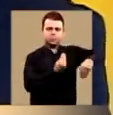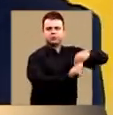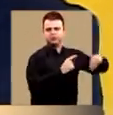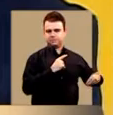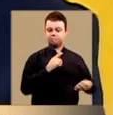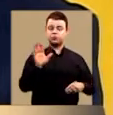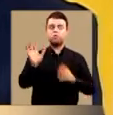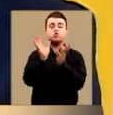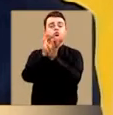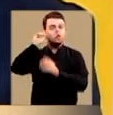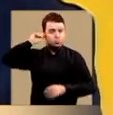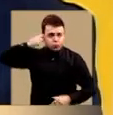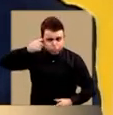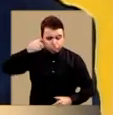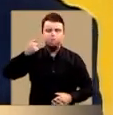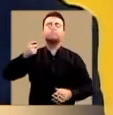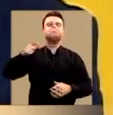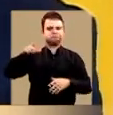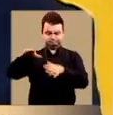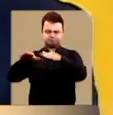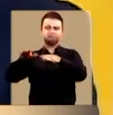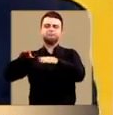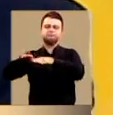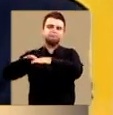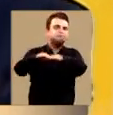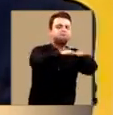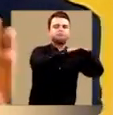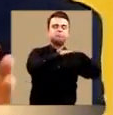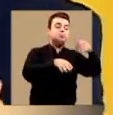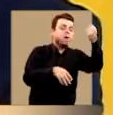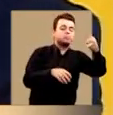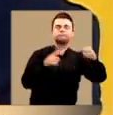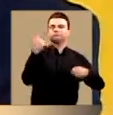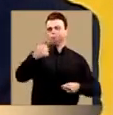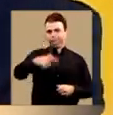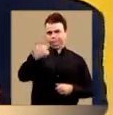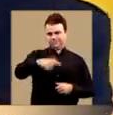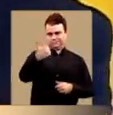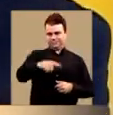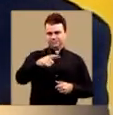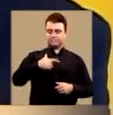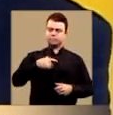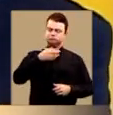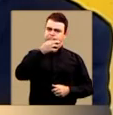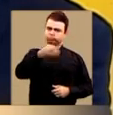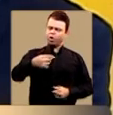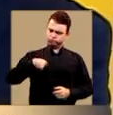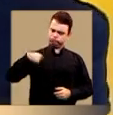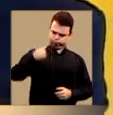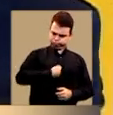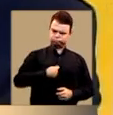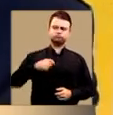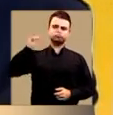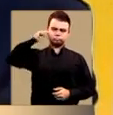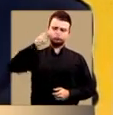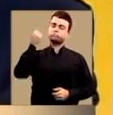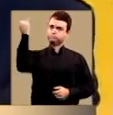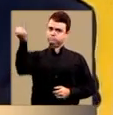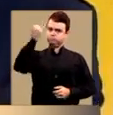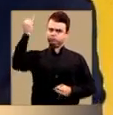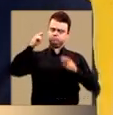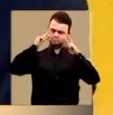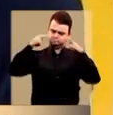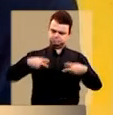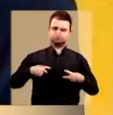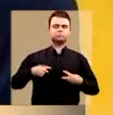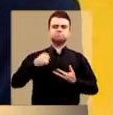é que a população negra passa por processos de desigualdade que a população branca não passa. Portanto, afirmar-se negro, num primeiro momento, é importante em